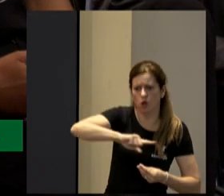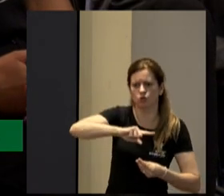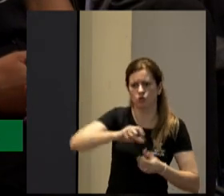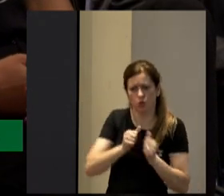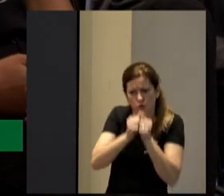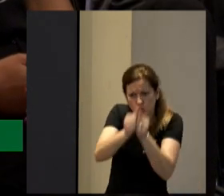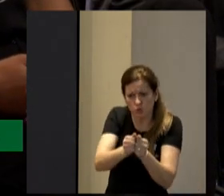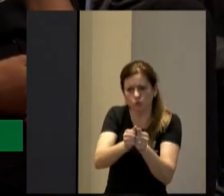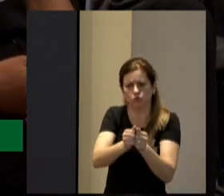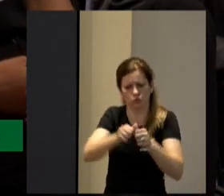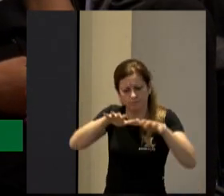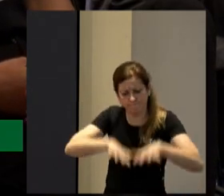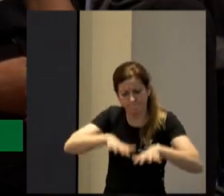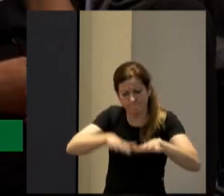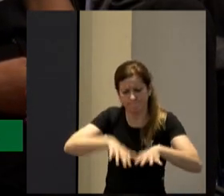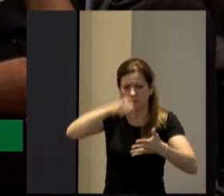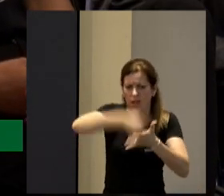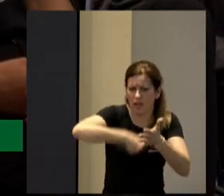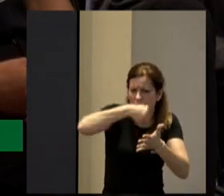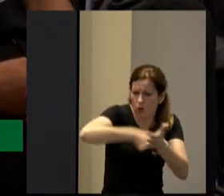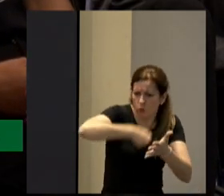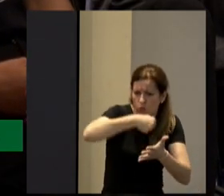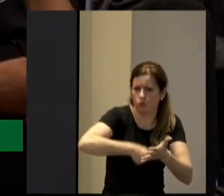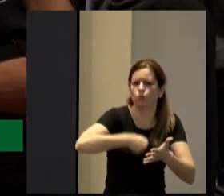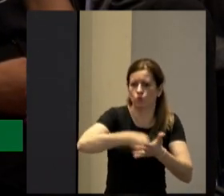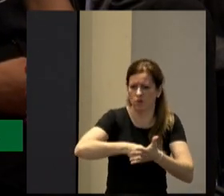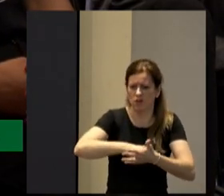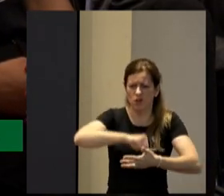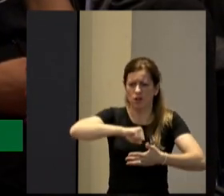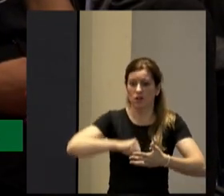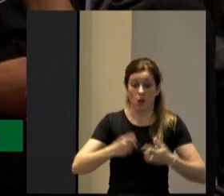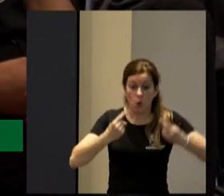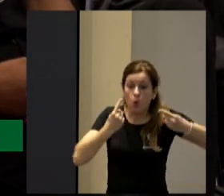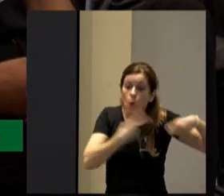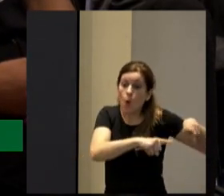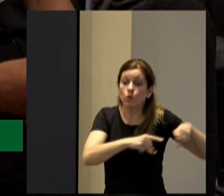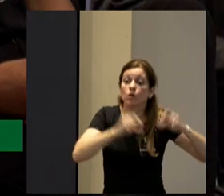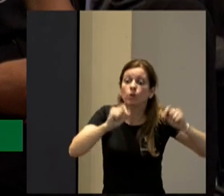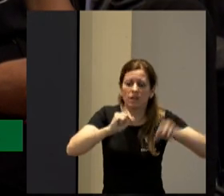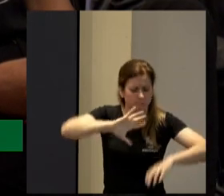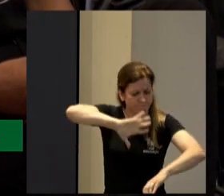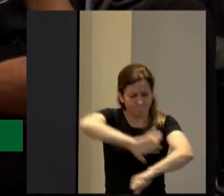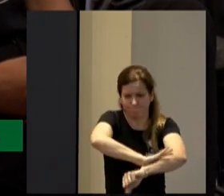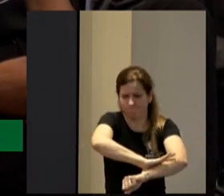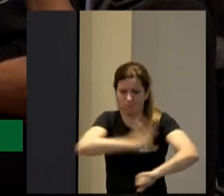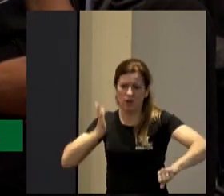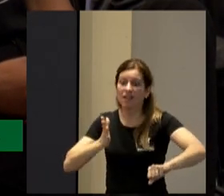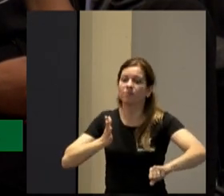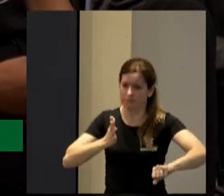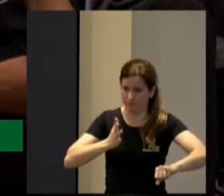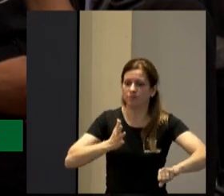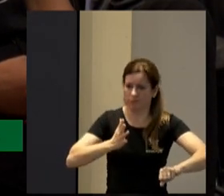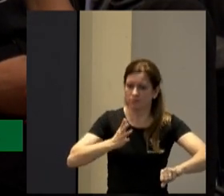somos responsáveis pelo combate ao racismo, pelo combate a toda e qualquer forma de